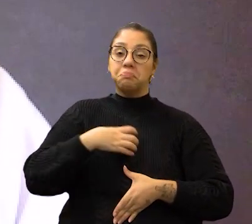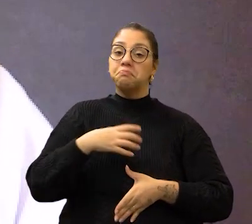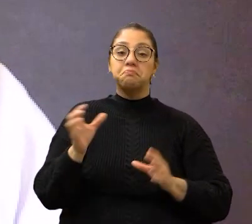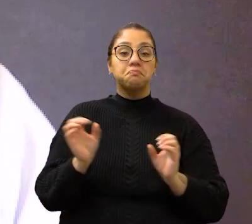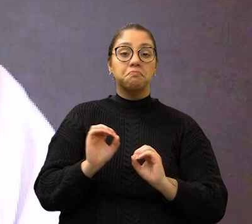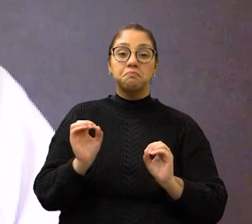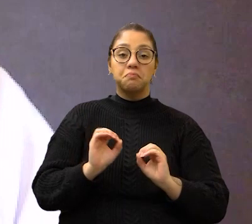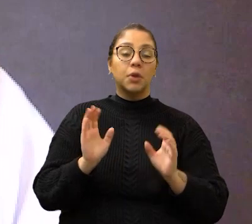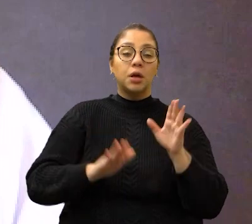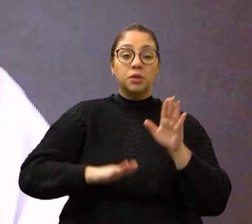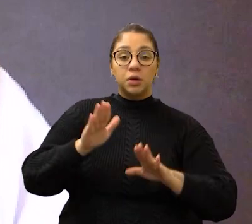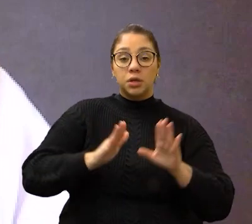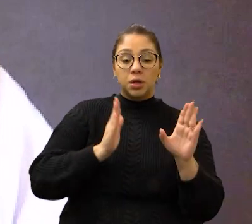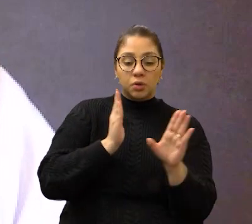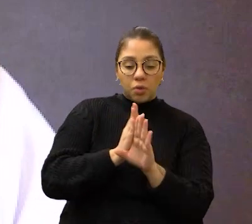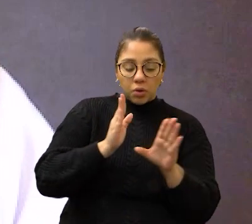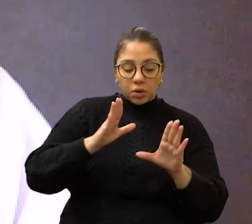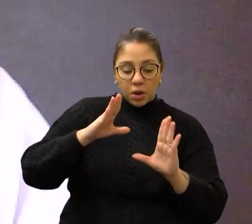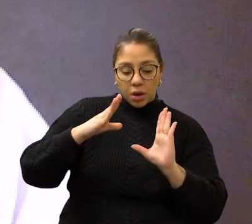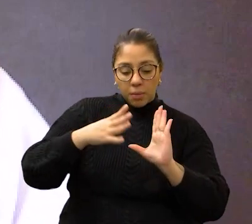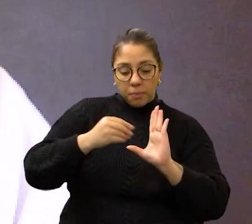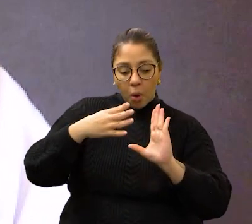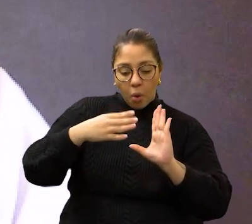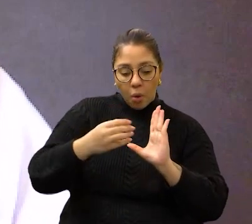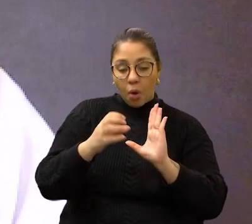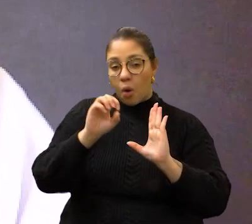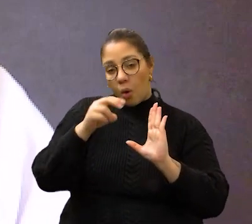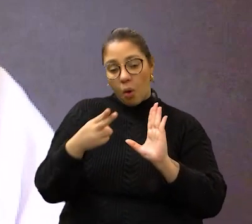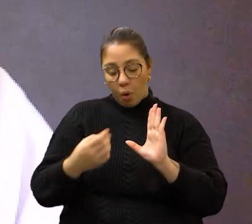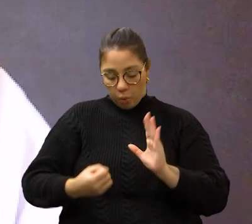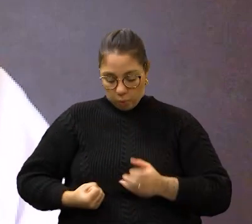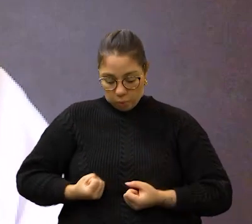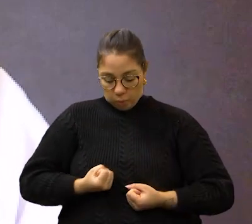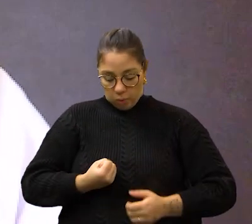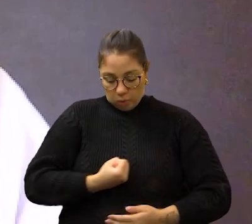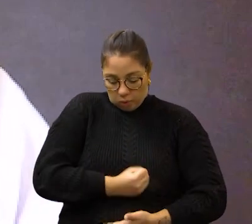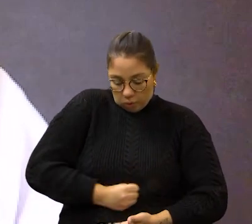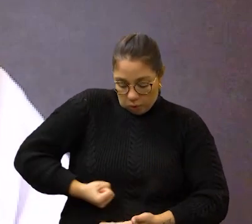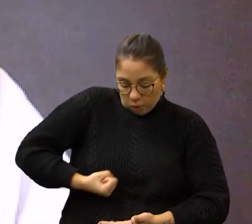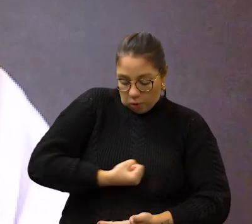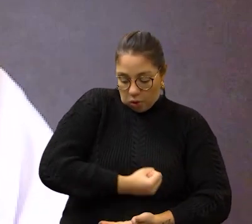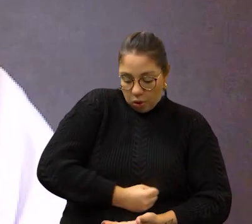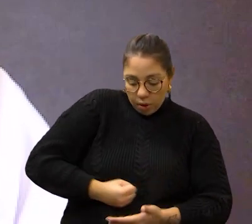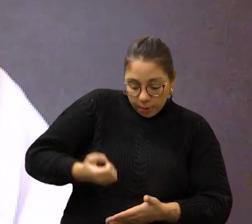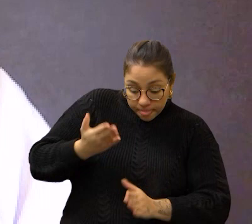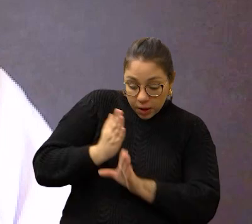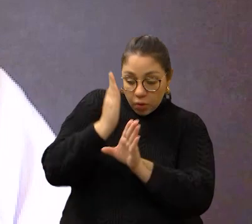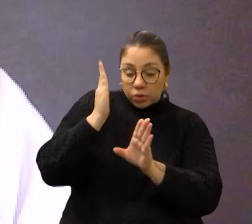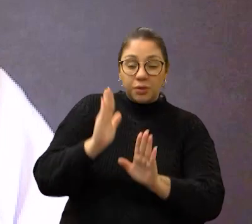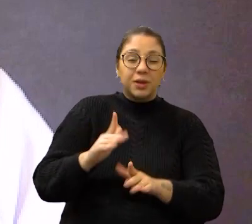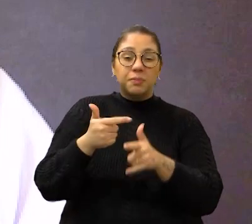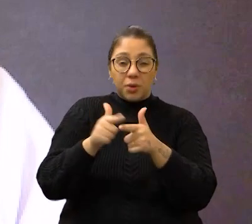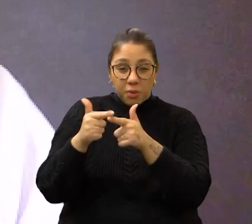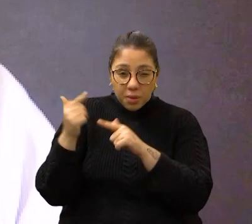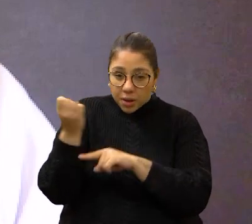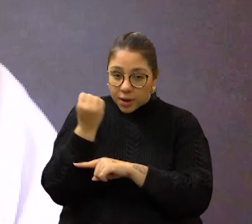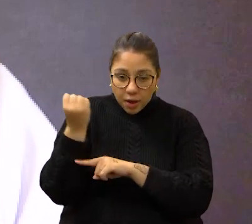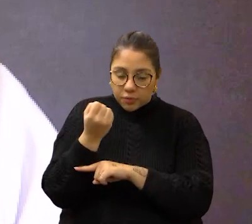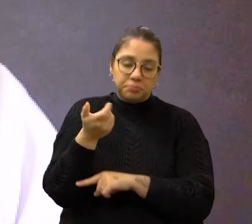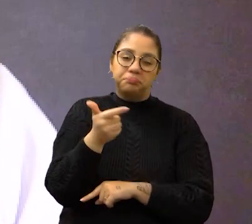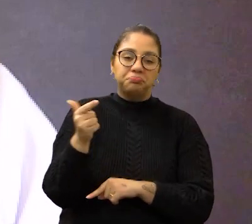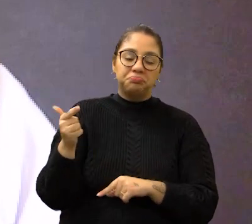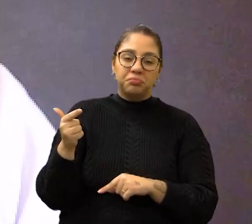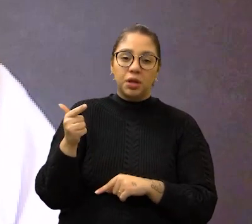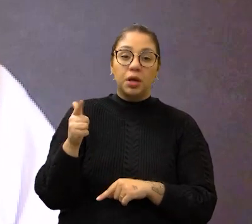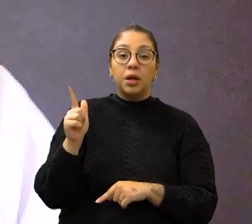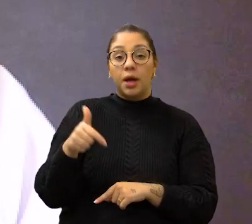encontrar nos exames, às vezes, de imagem que a gente usa, ultrassom, ressonância, mas às vezes não chega a causar problemas maiores para as mulheres, tanto